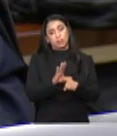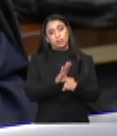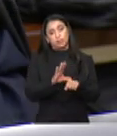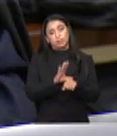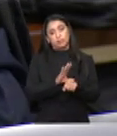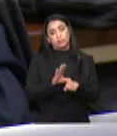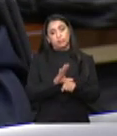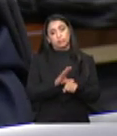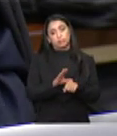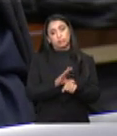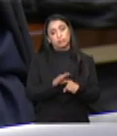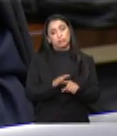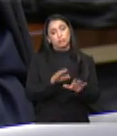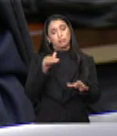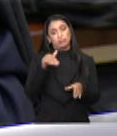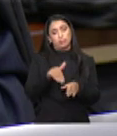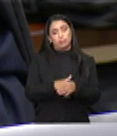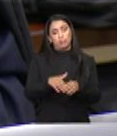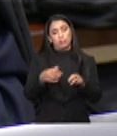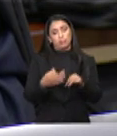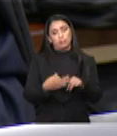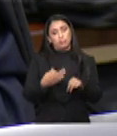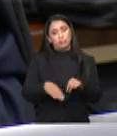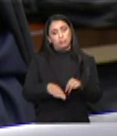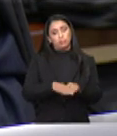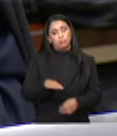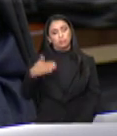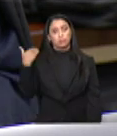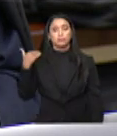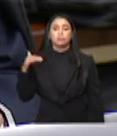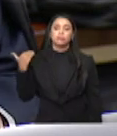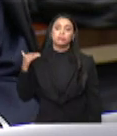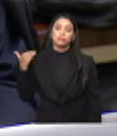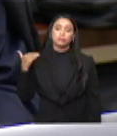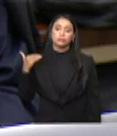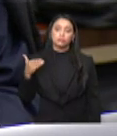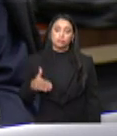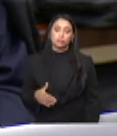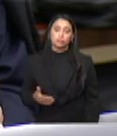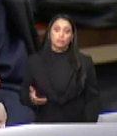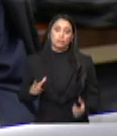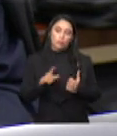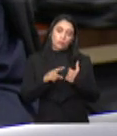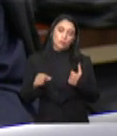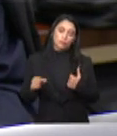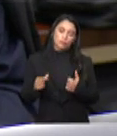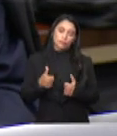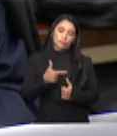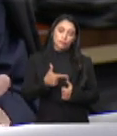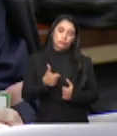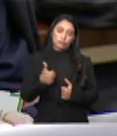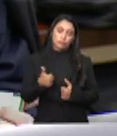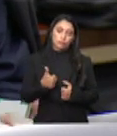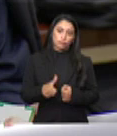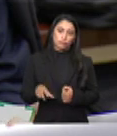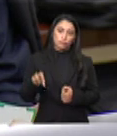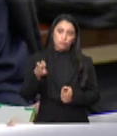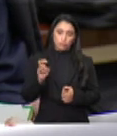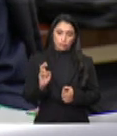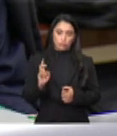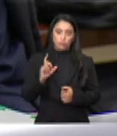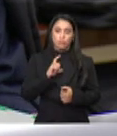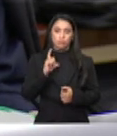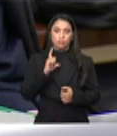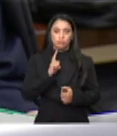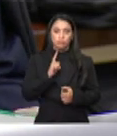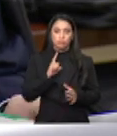citado no voto da ministra Carmen Lúcia. E esse artigo 215, ele,